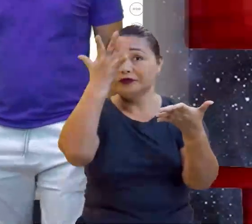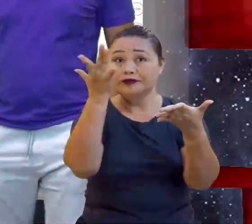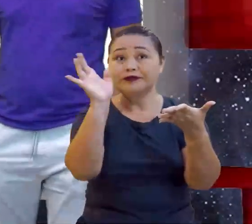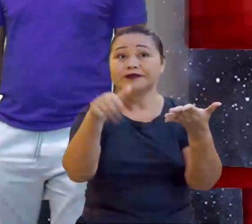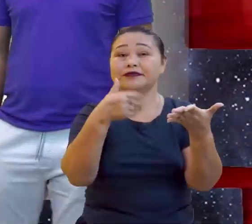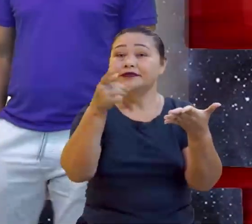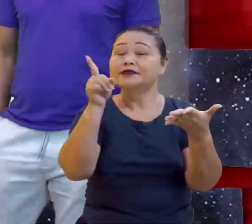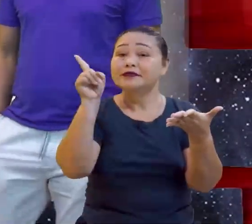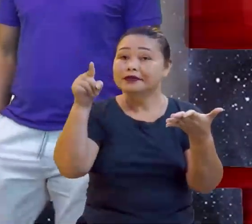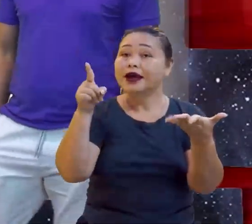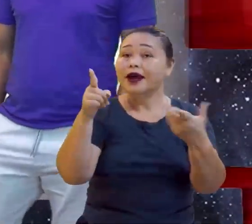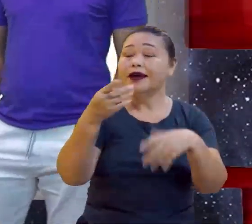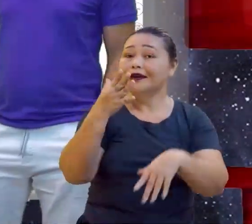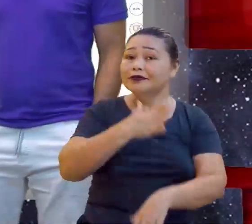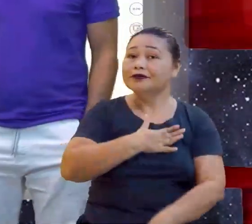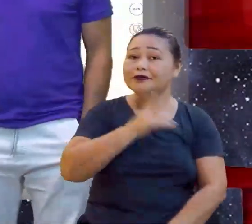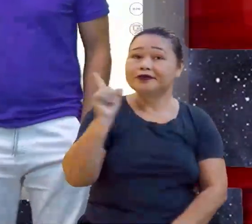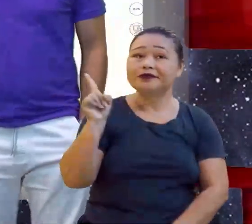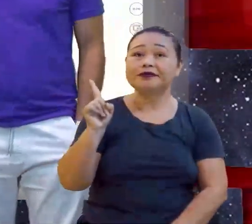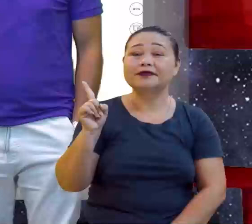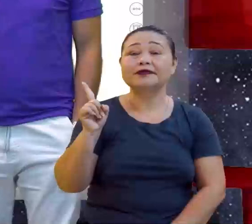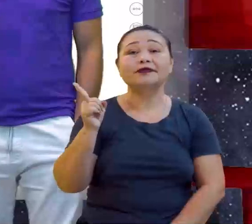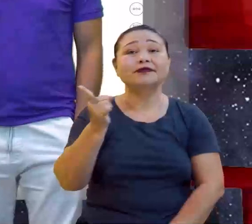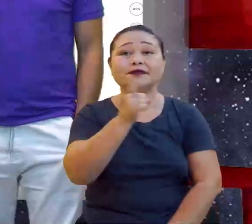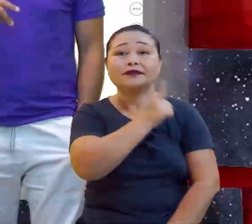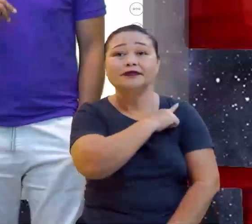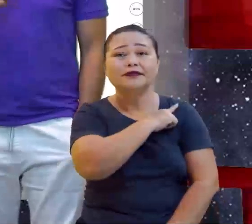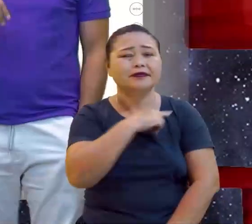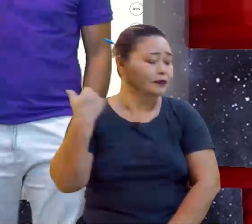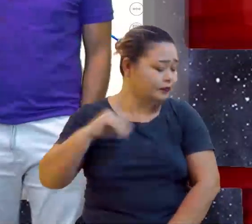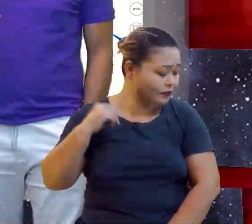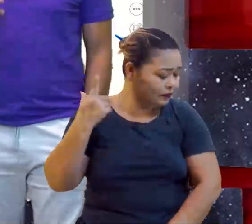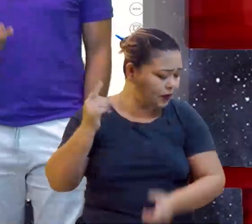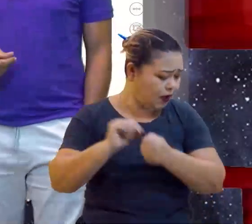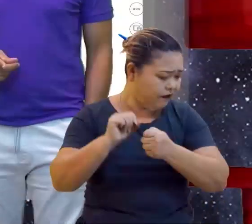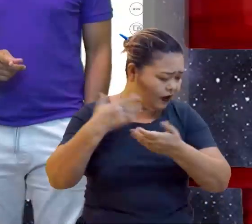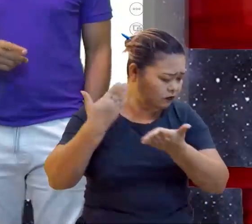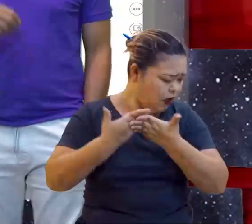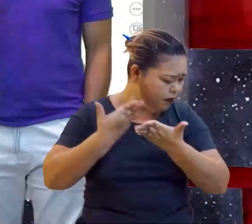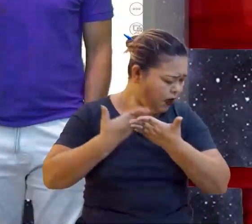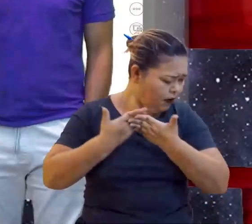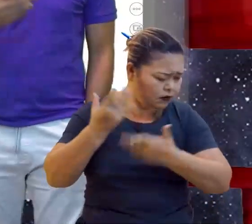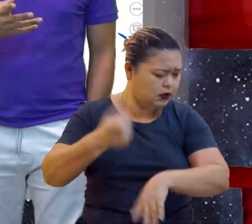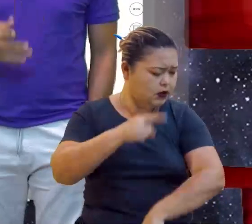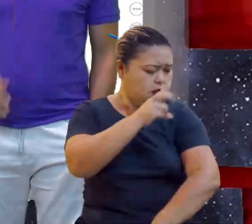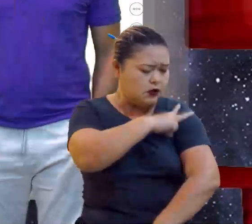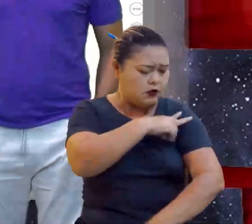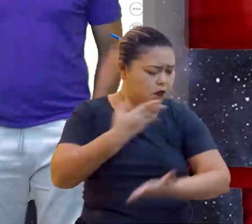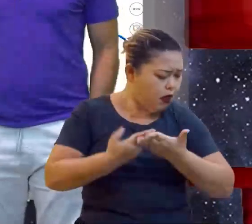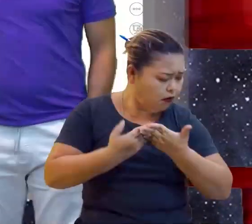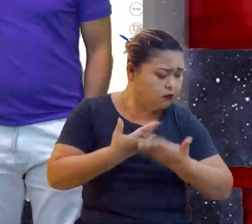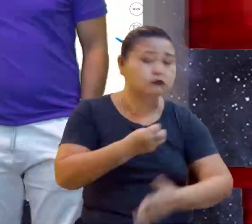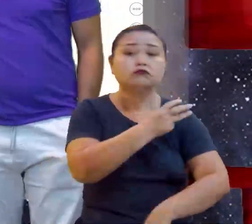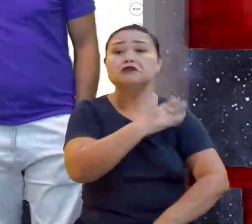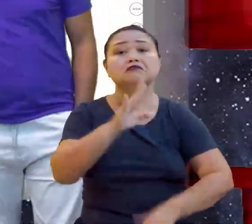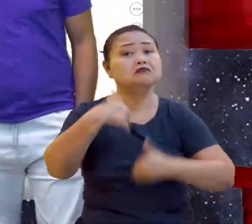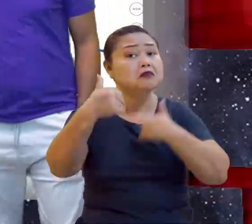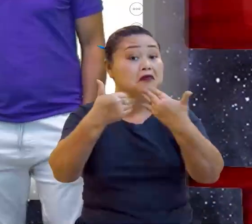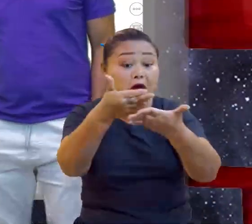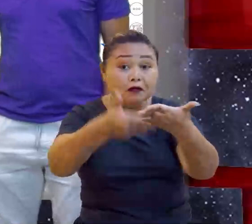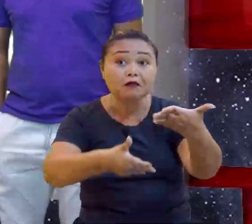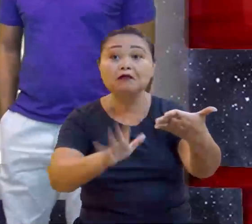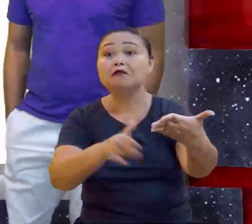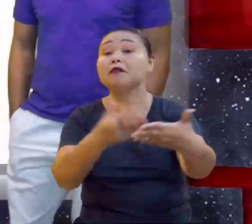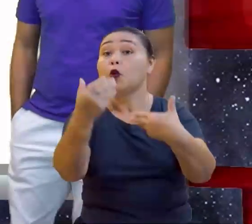Boa ideia essa, gostei. Primeiro ano, segundo, terceiro, vai ficar tudo fácil. E aí a